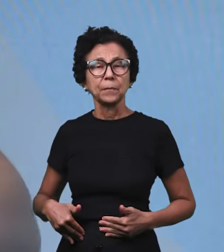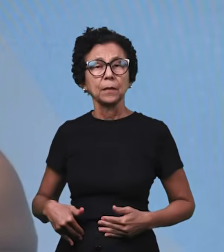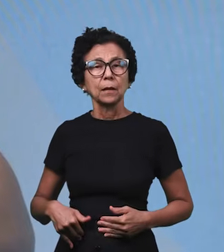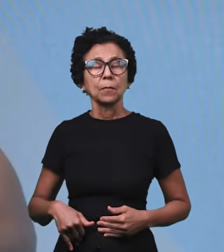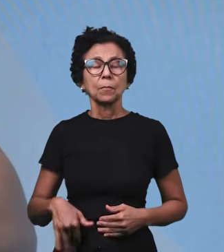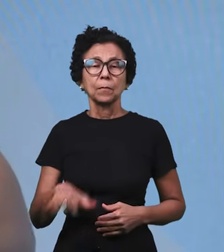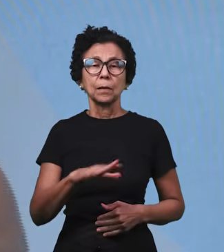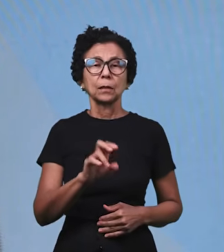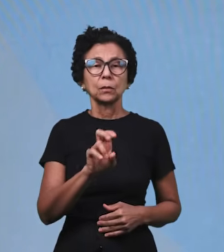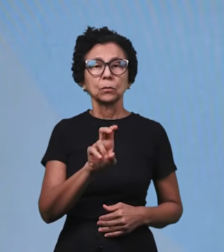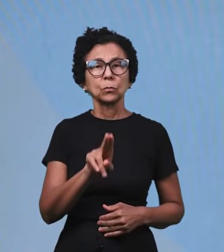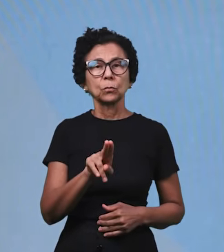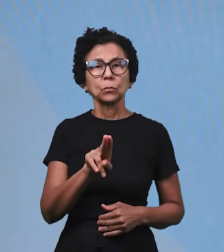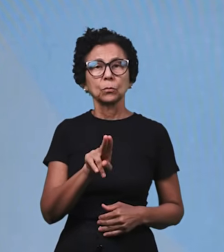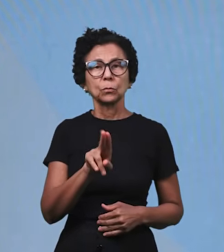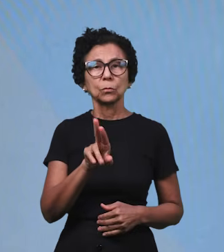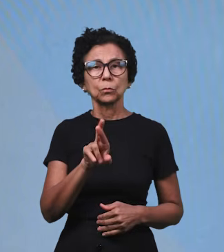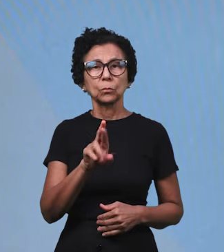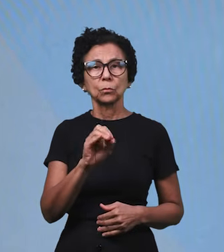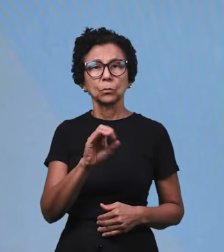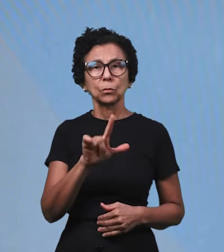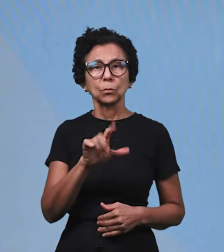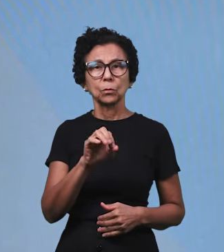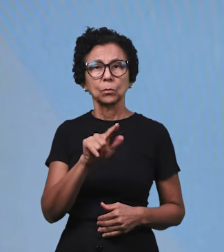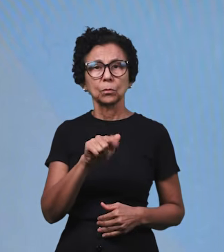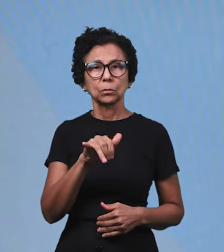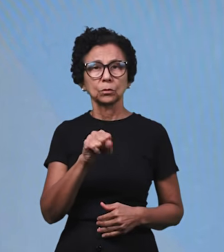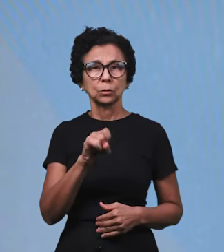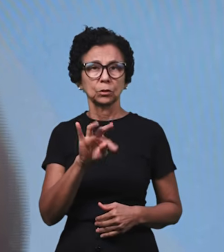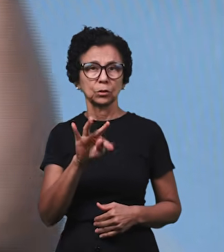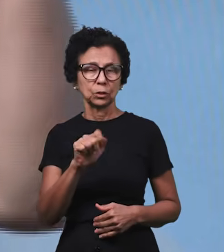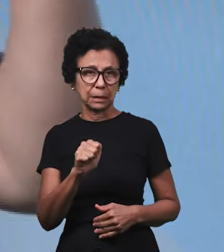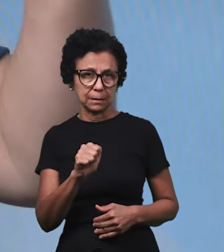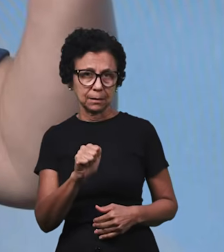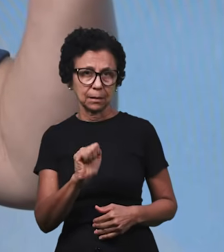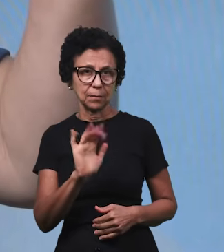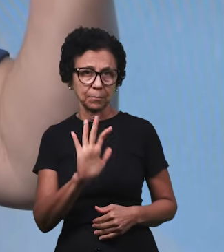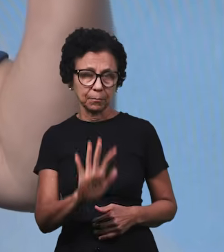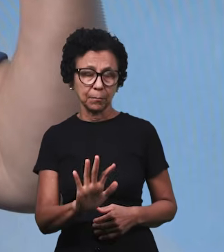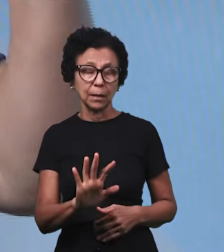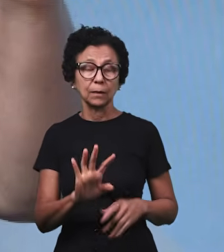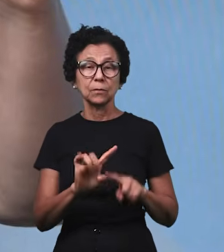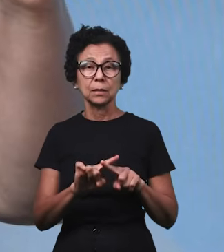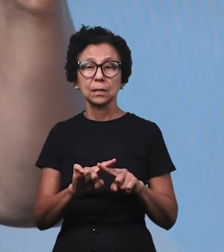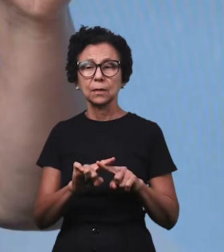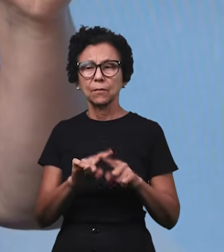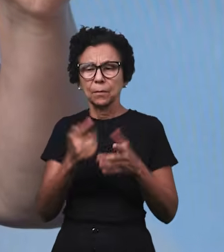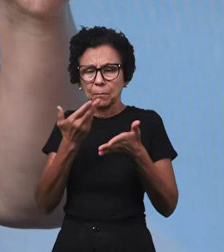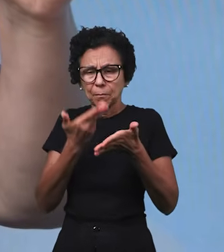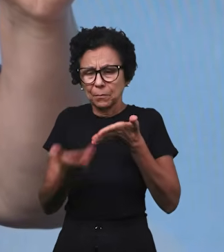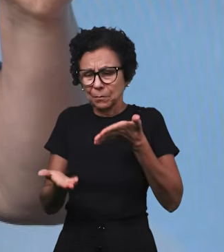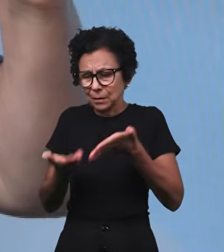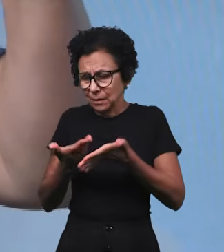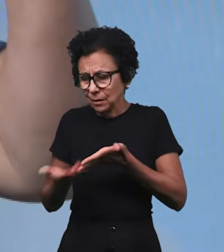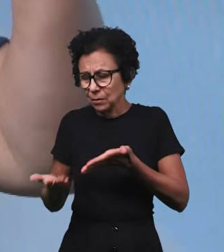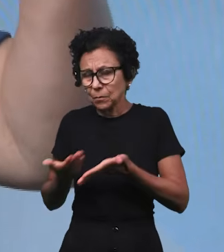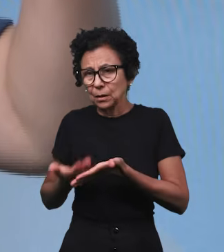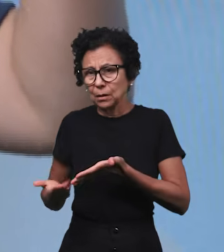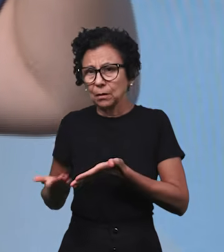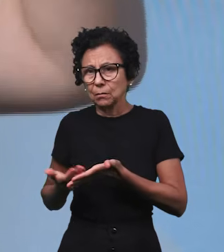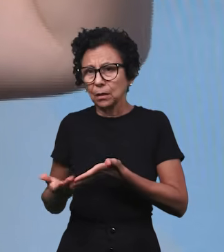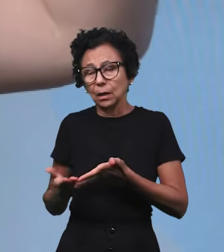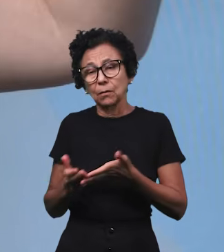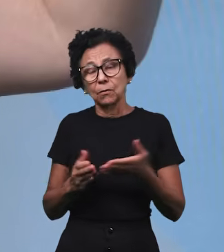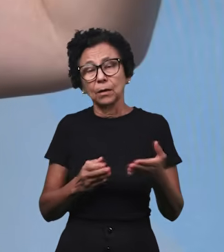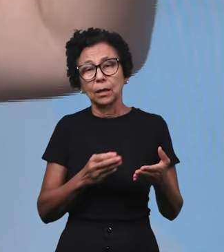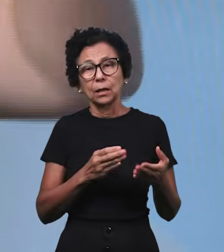do urologista, aí esse paciente ele tem que ser investigado. Só que à medida que você vai perdendo função, a gente vai